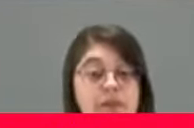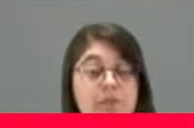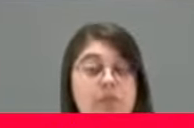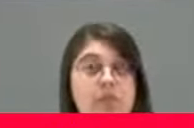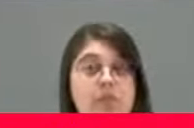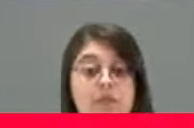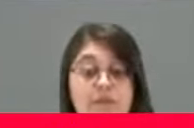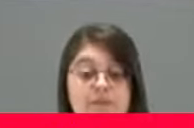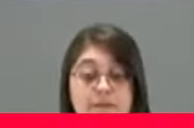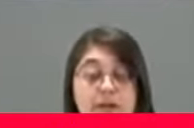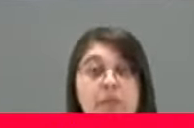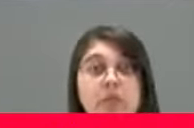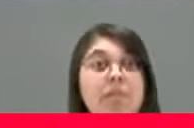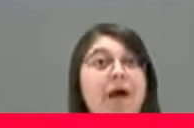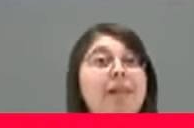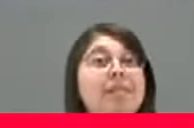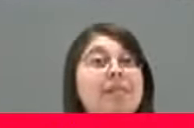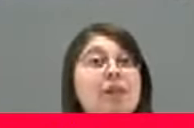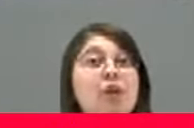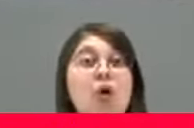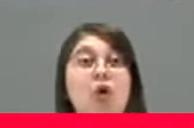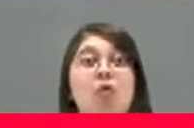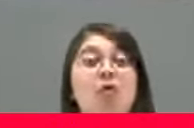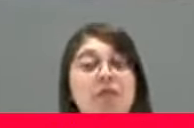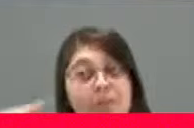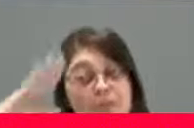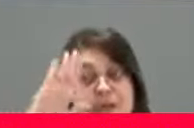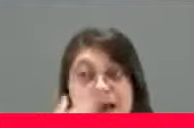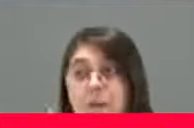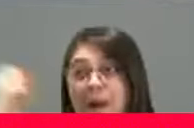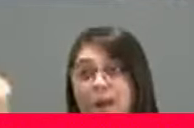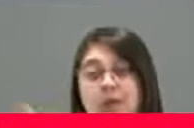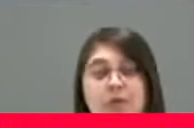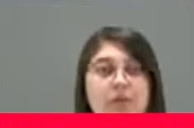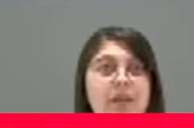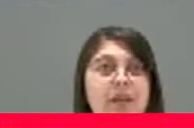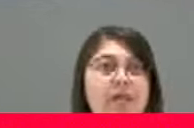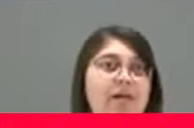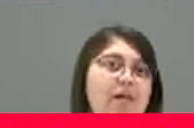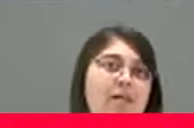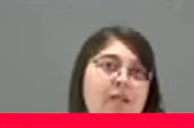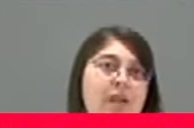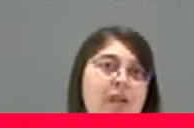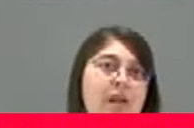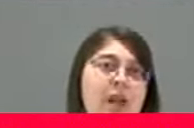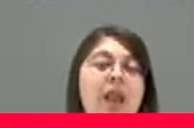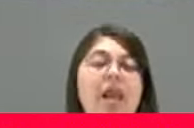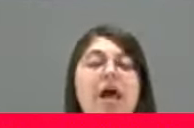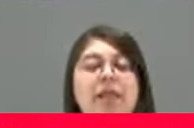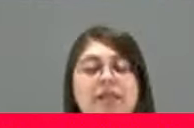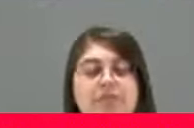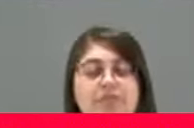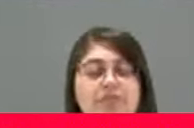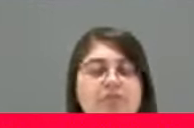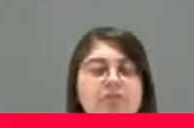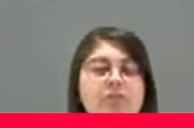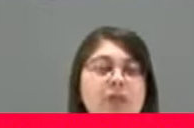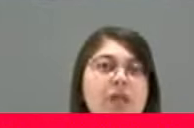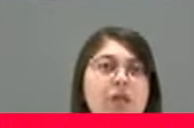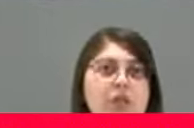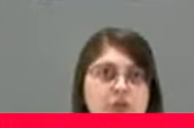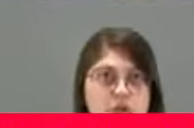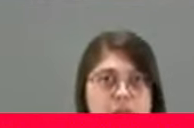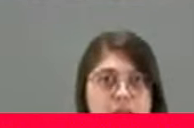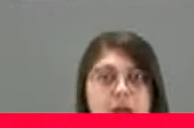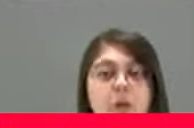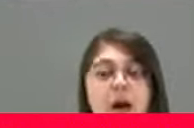ainda assim, o governo Bolsonaro se sai melhor no tocante às contas públicas, redução de gastos públicos, redução de impostos, aumento